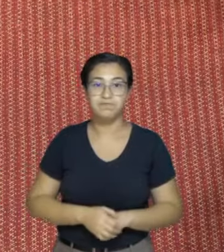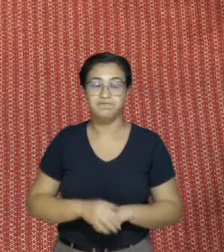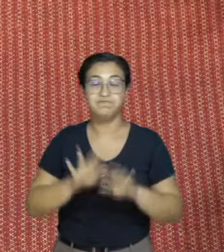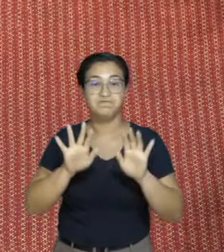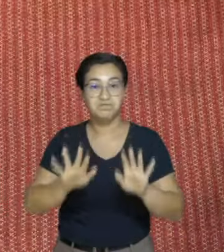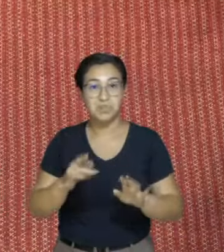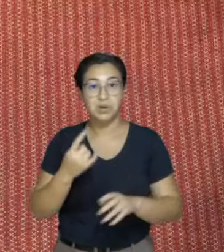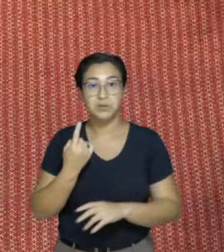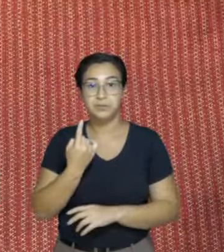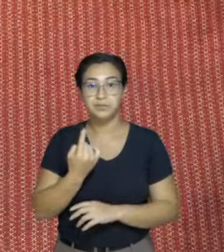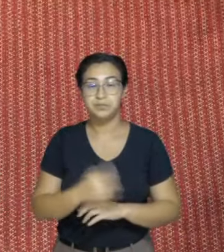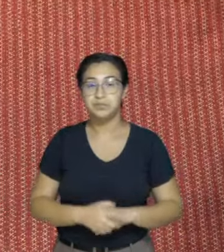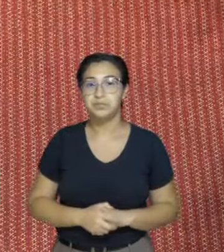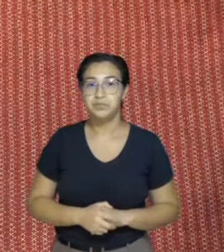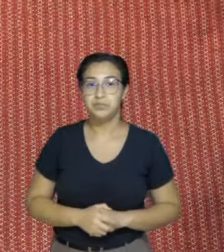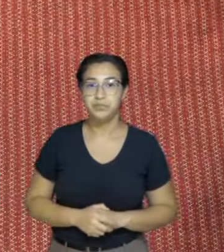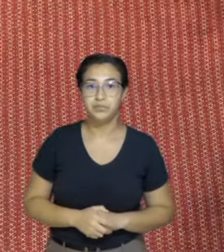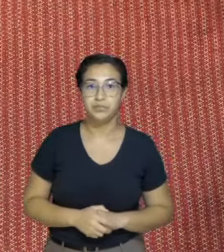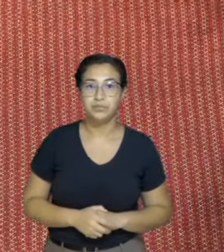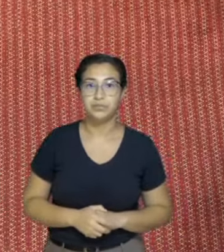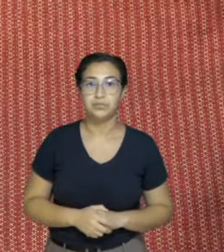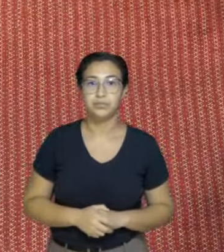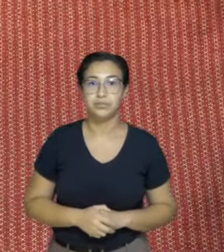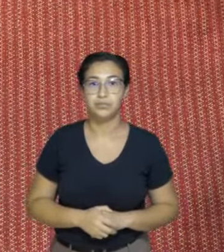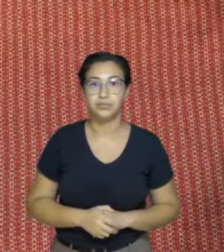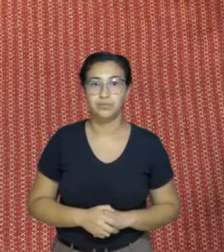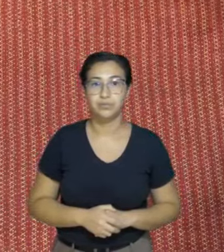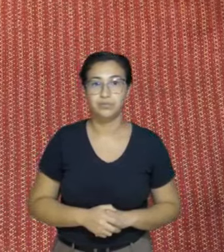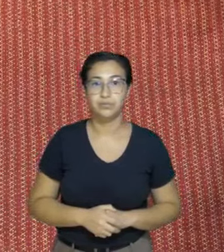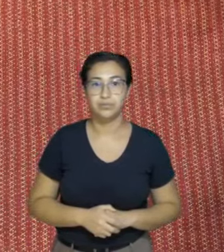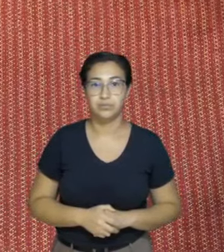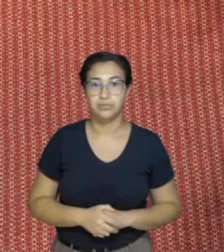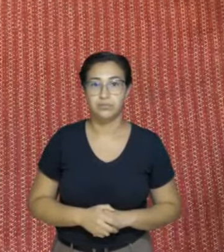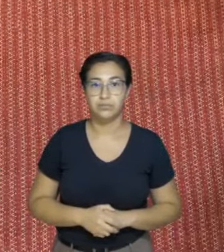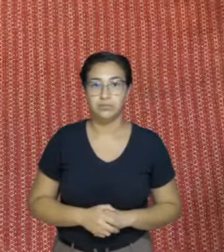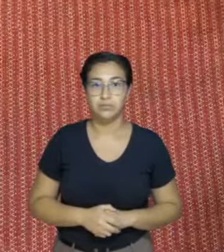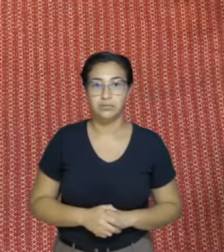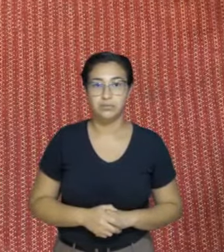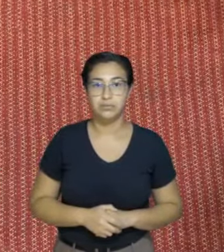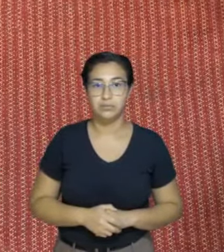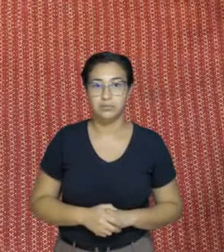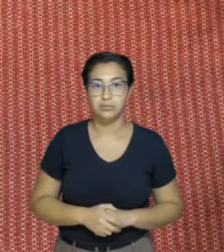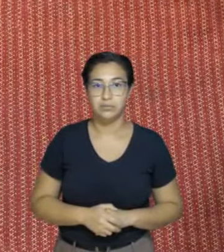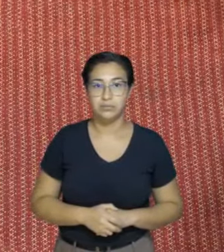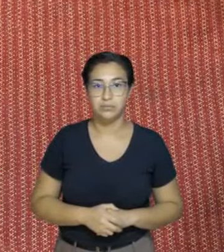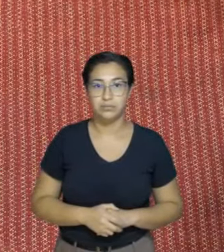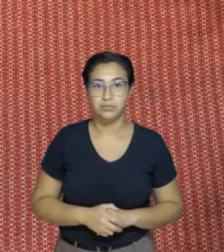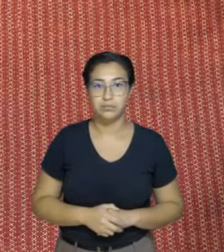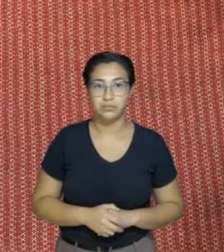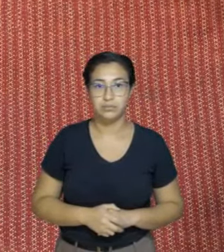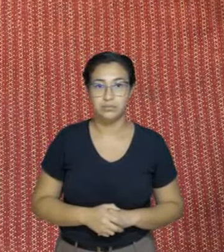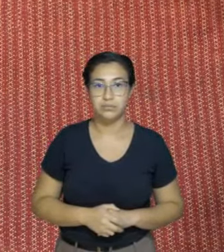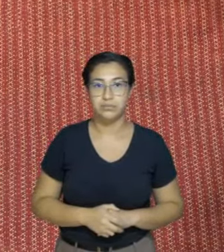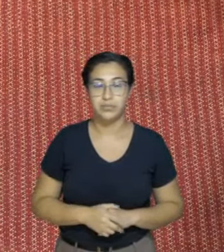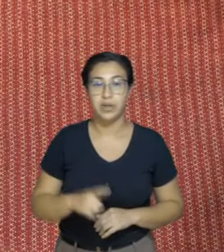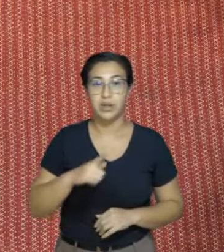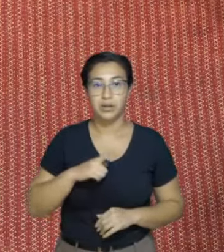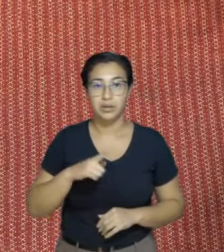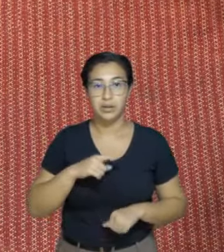servidores... Mais 30 segundos, deputados. É a defesa da indicação, eu tenho o tempo regimental de